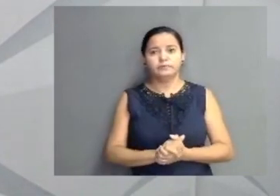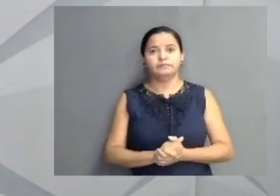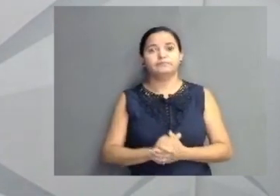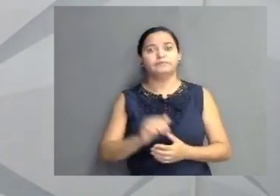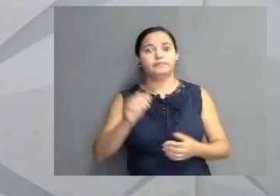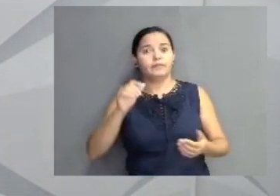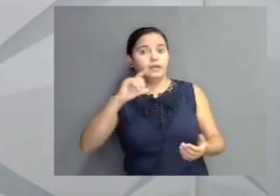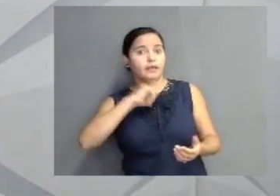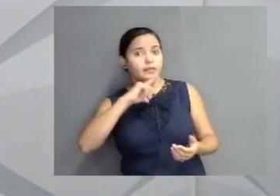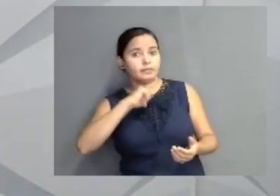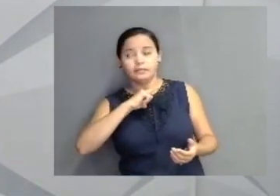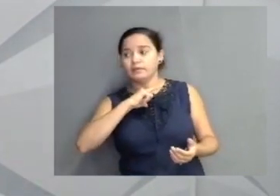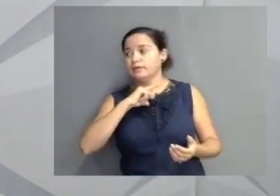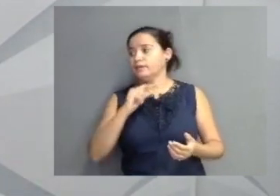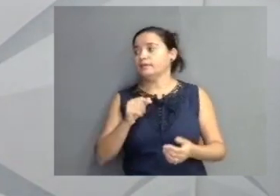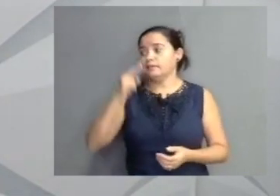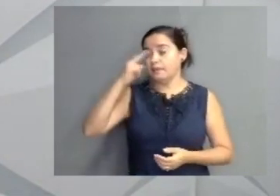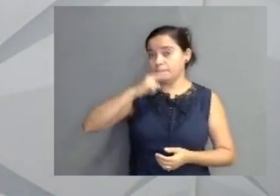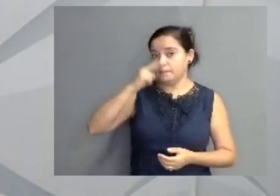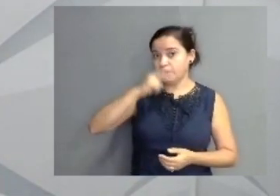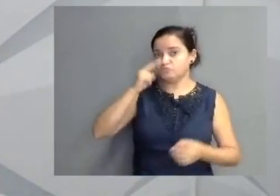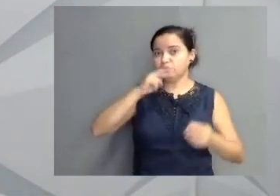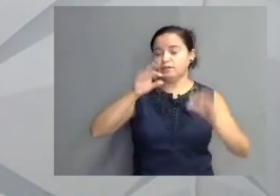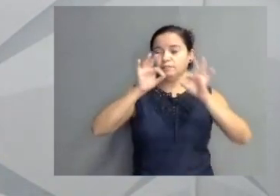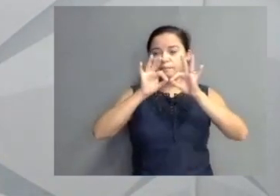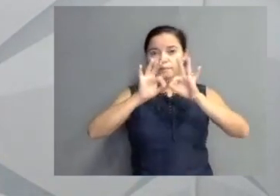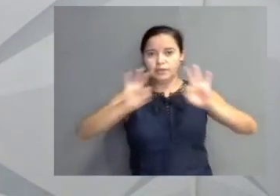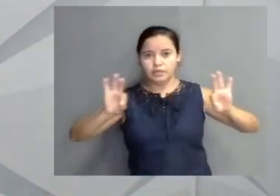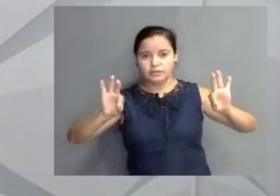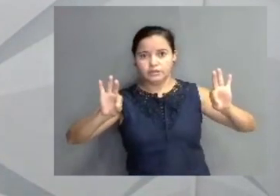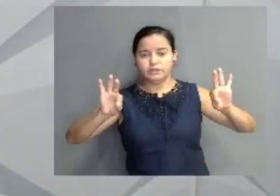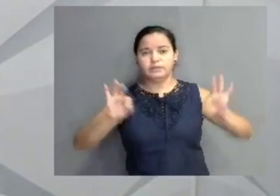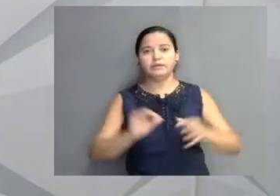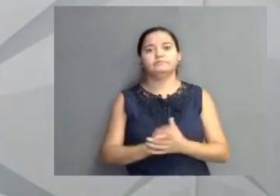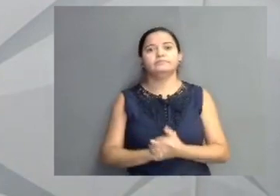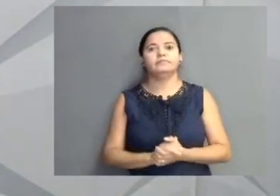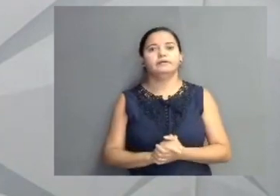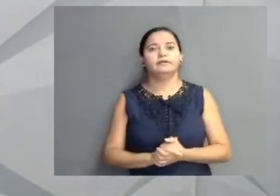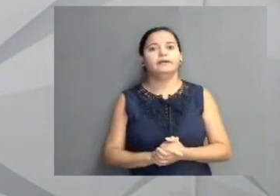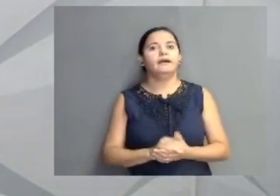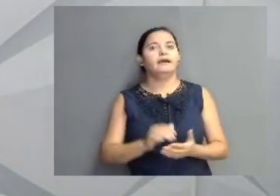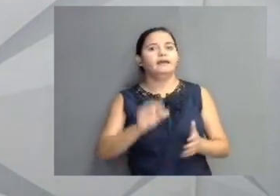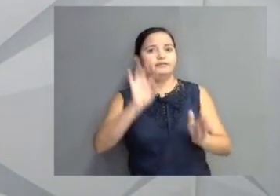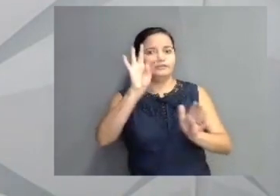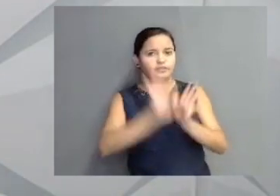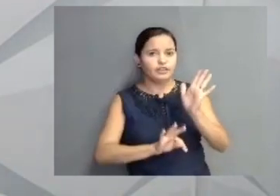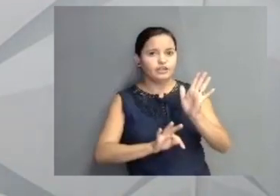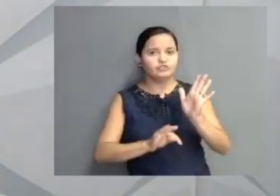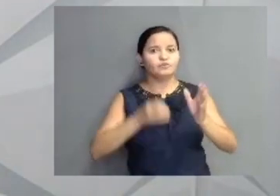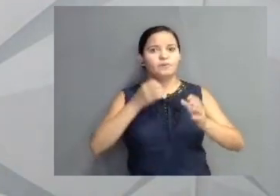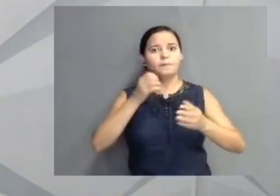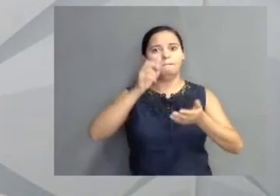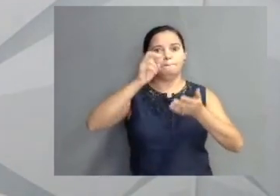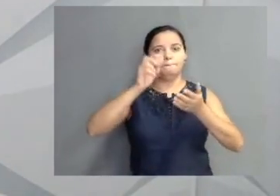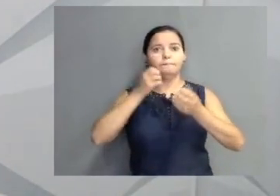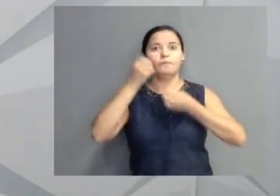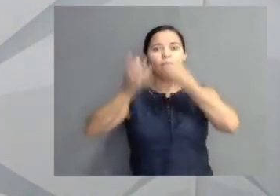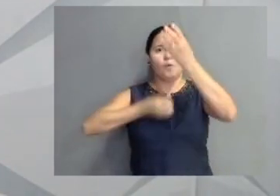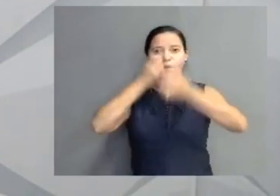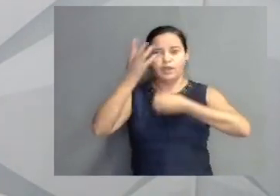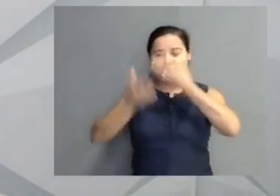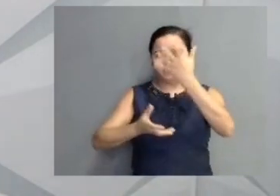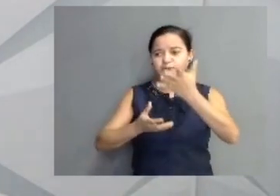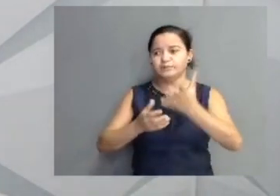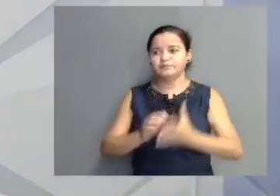métrica, né, que na verdade é essa medida utilizada através dos textos poéticos, tá certo? Então,